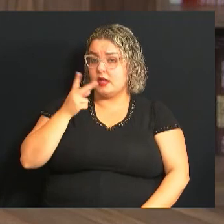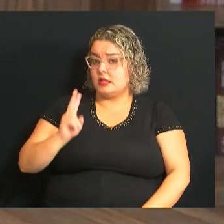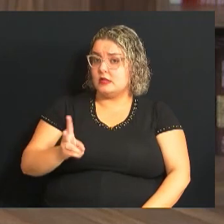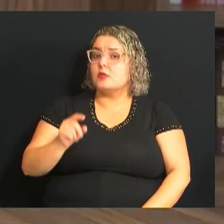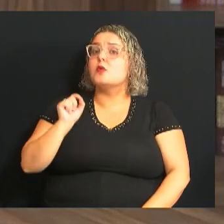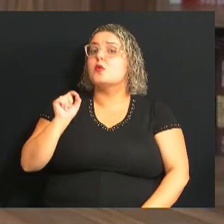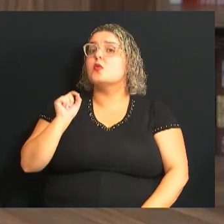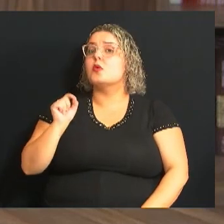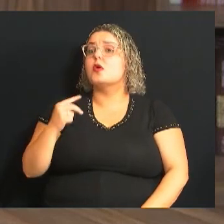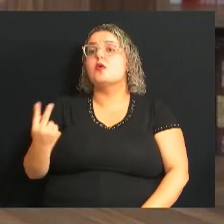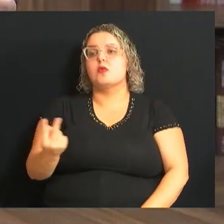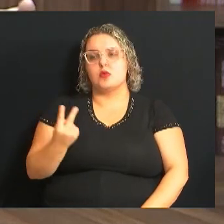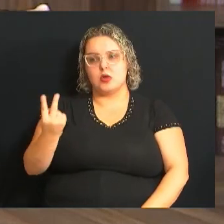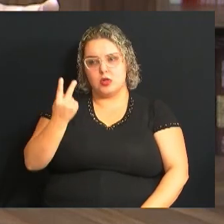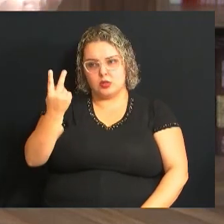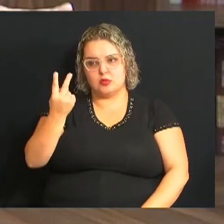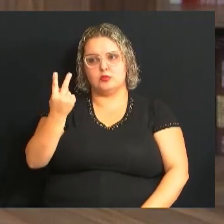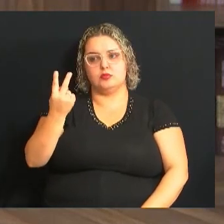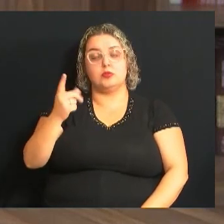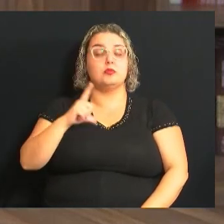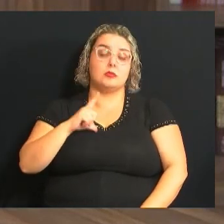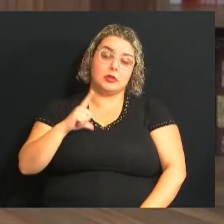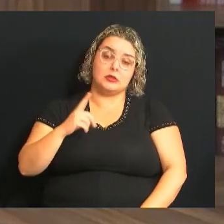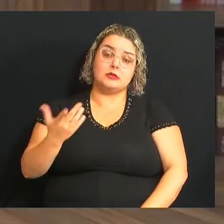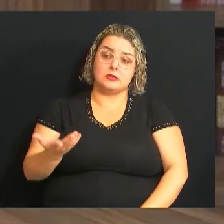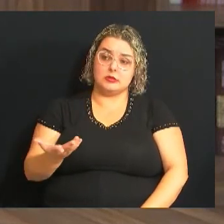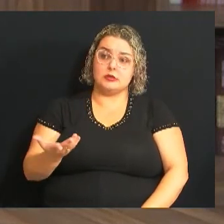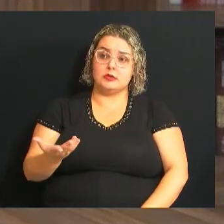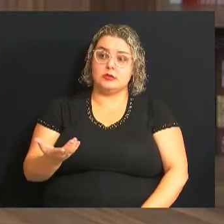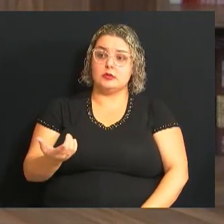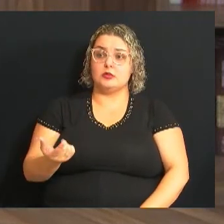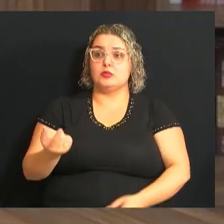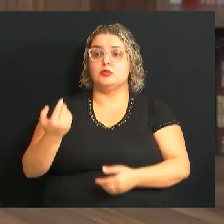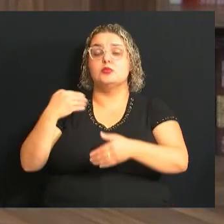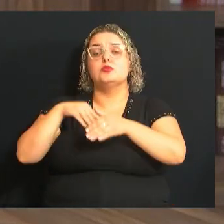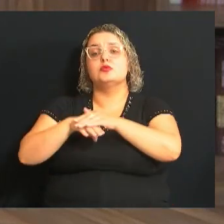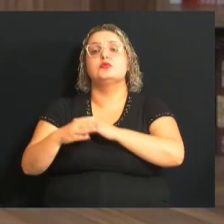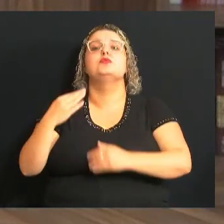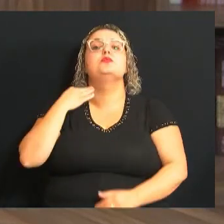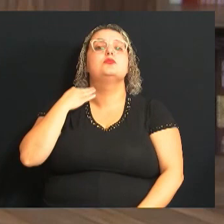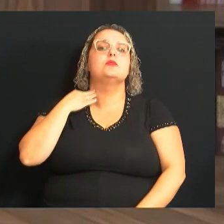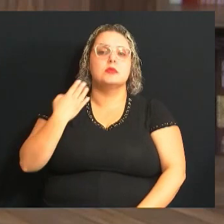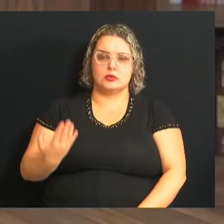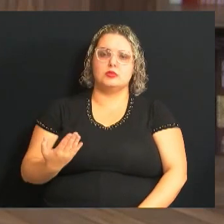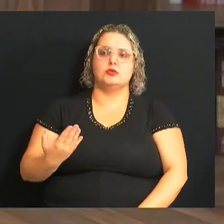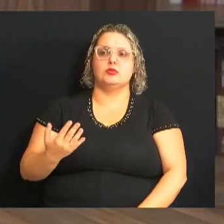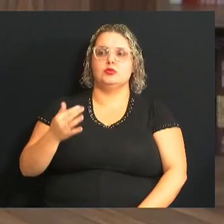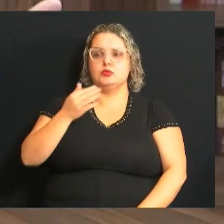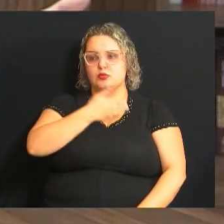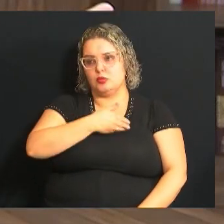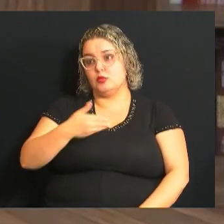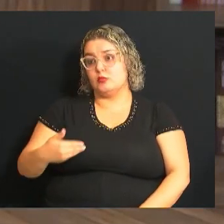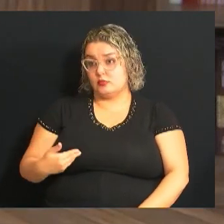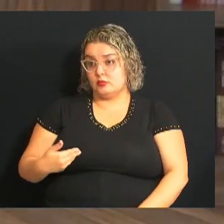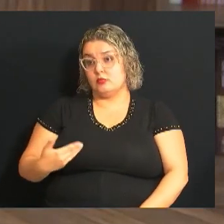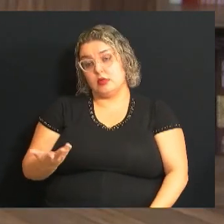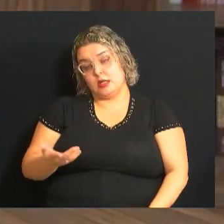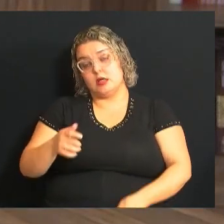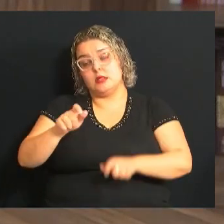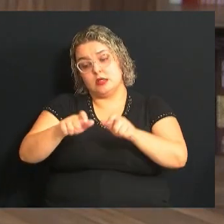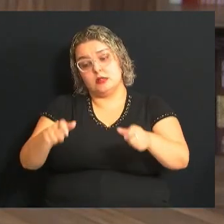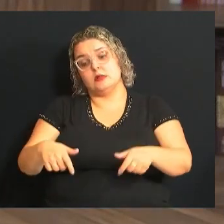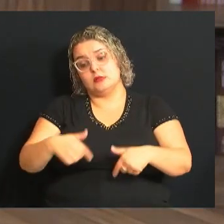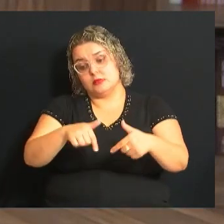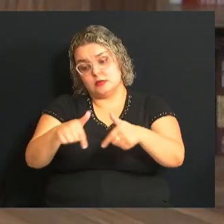O valor que isso vai gerar, né, nos cofres públicos. Porém, esses aposentados contribuíram, passaram a vida